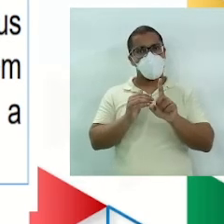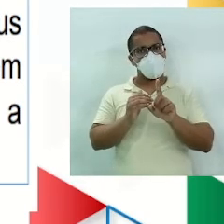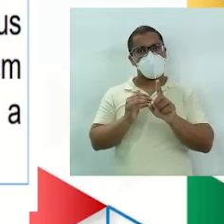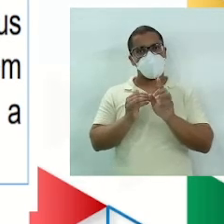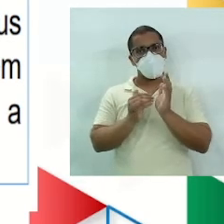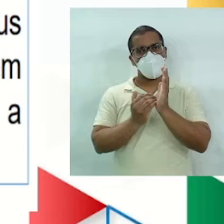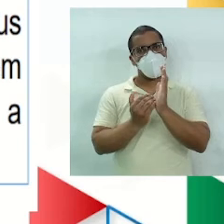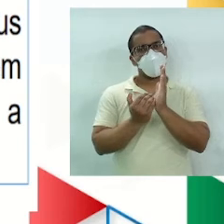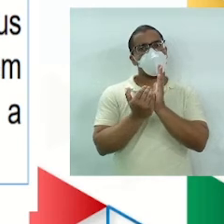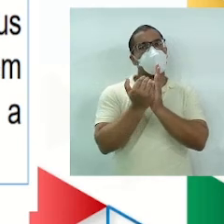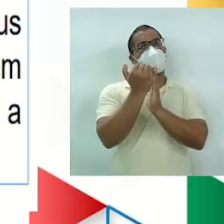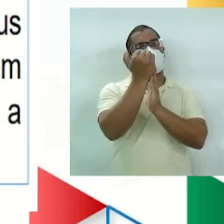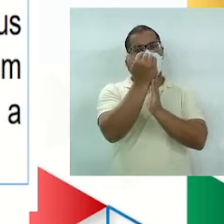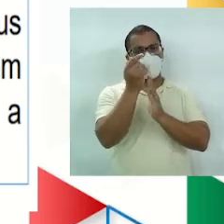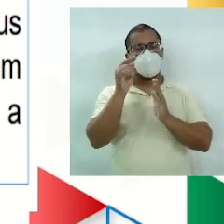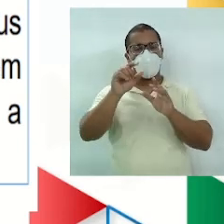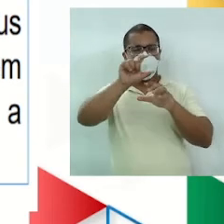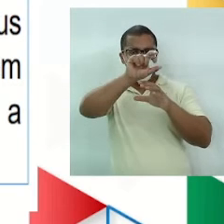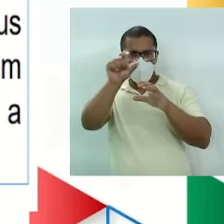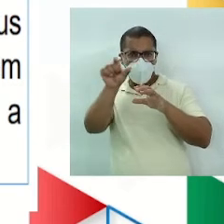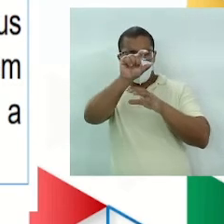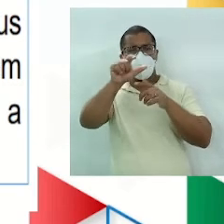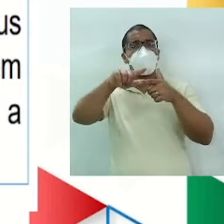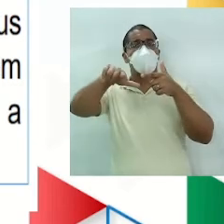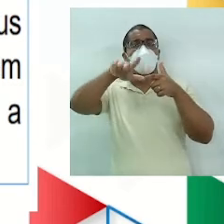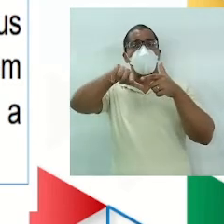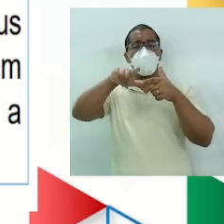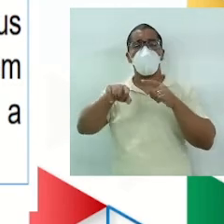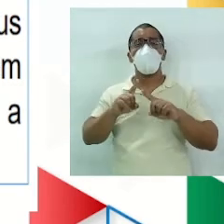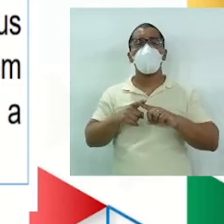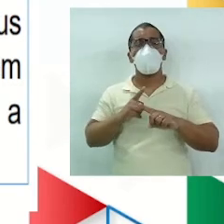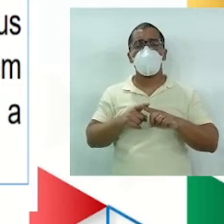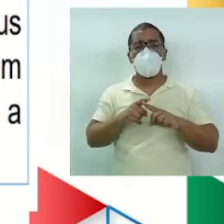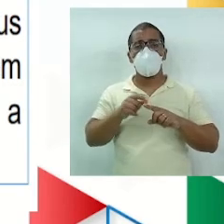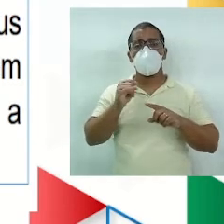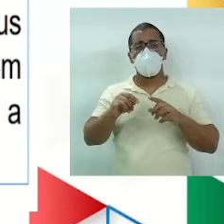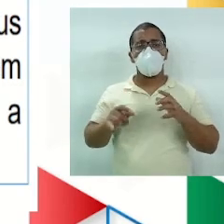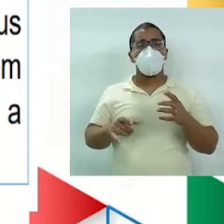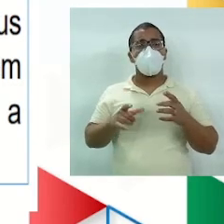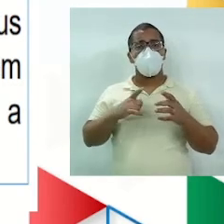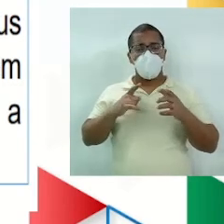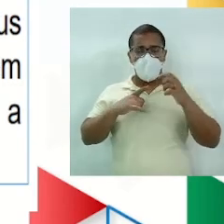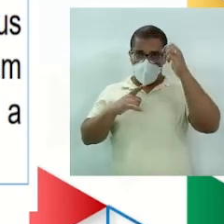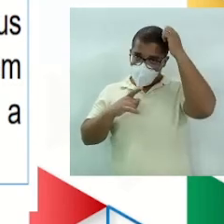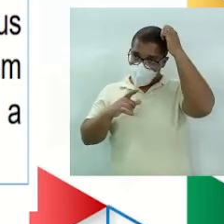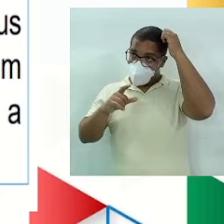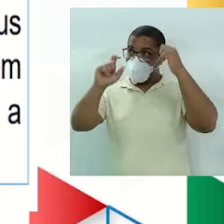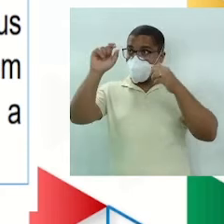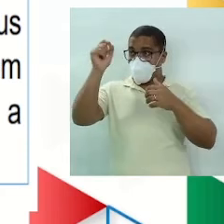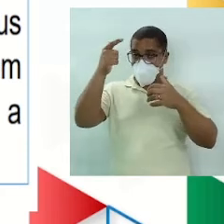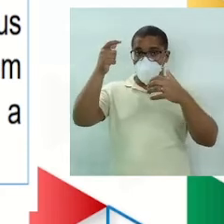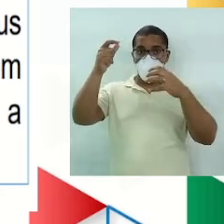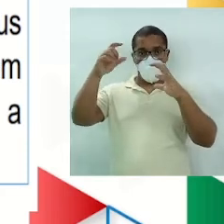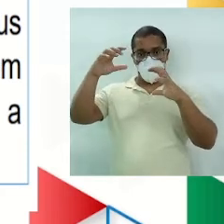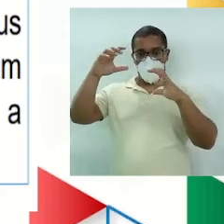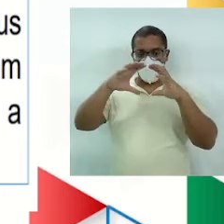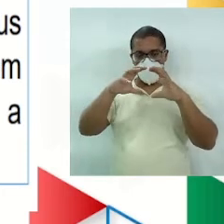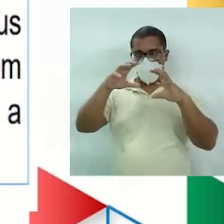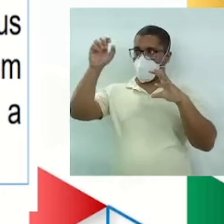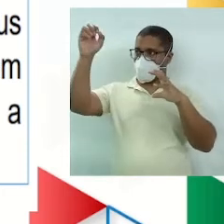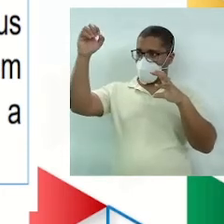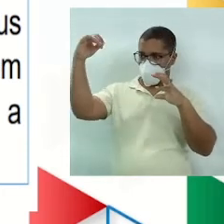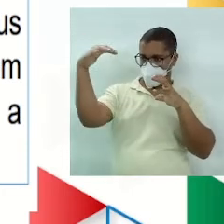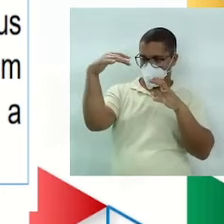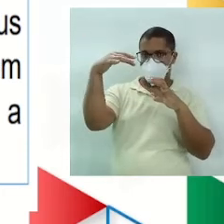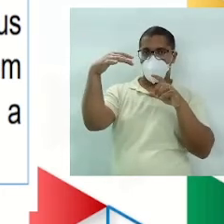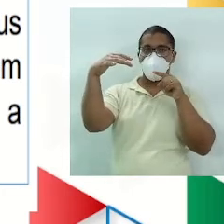geral, prejudicam a camada de ozônio, porque quando atingidas pela radiação ultravioleta, principalmente os CF6,